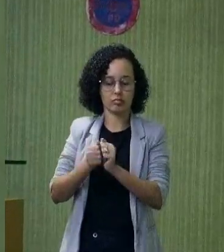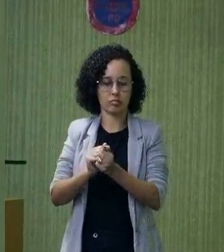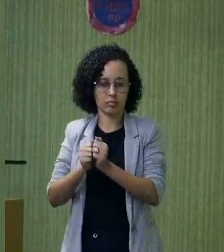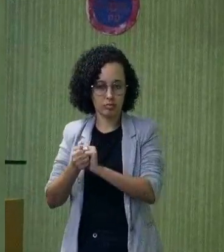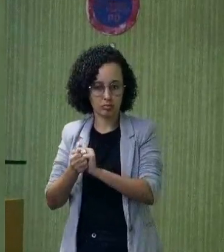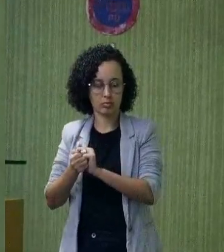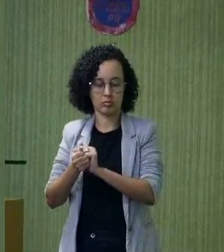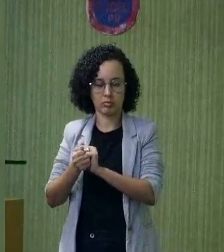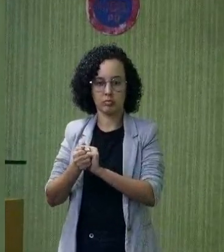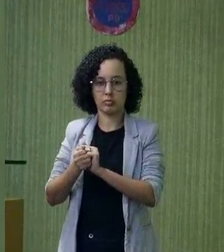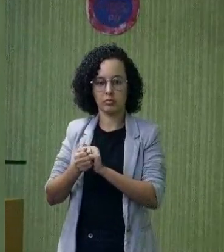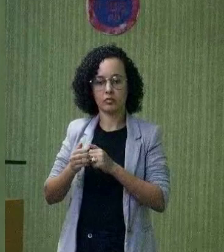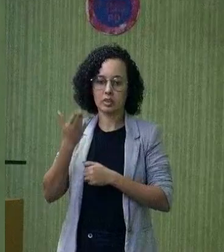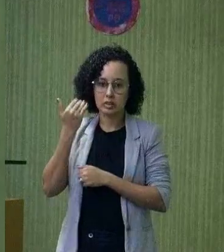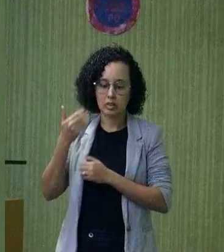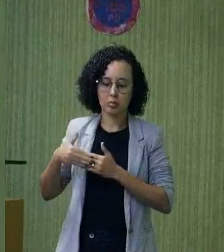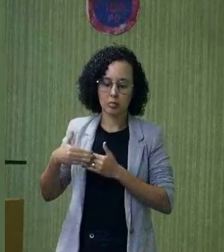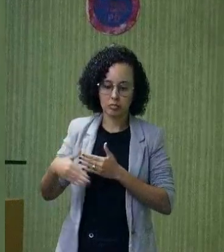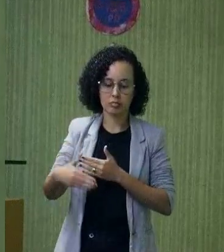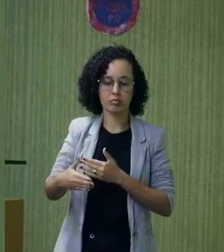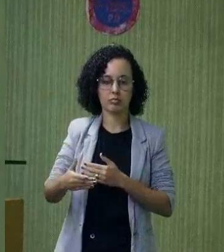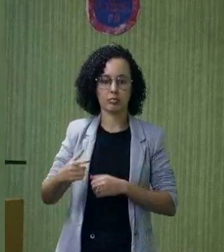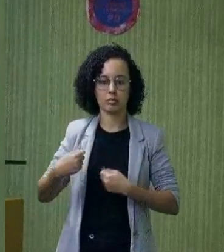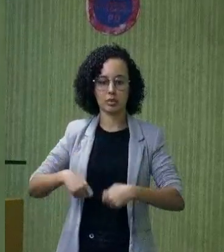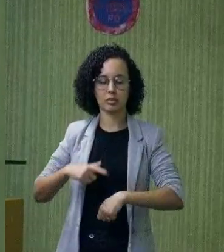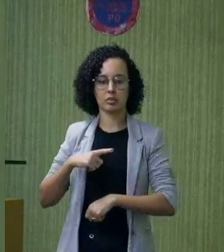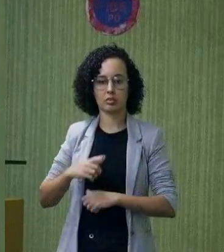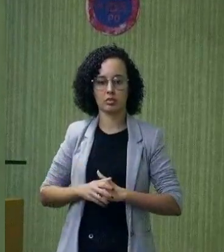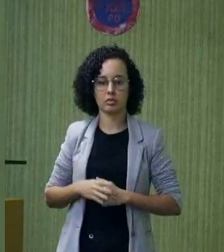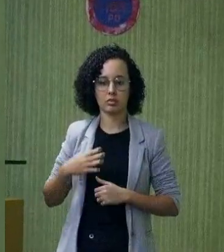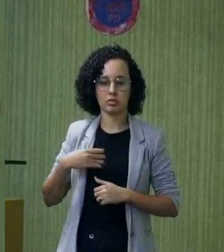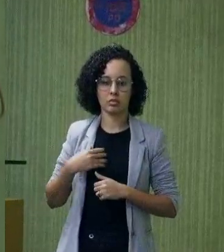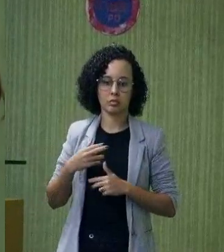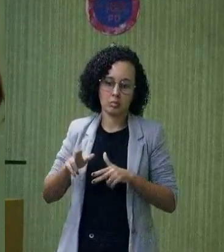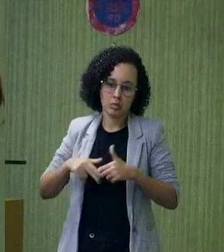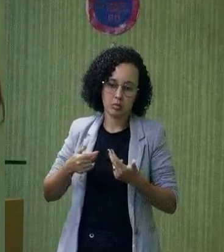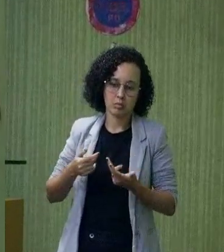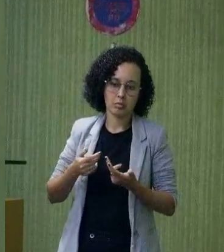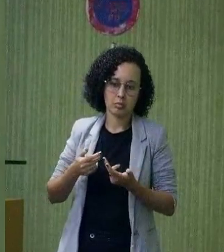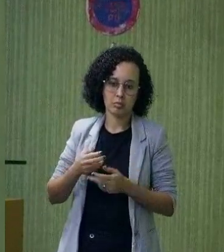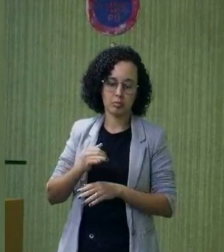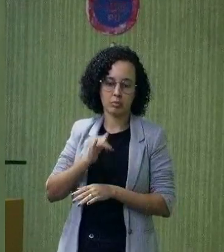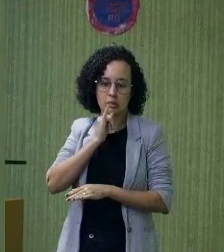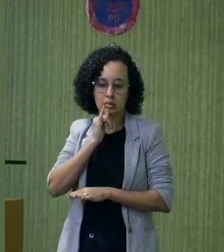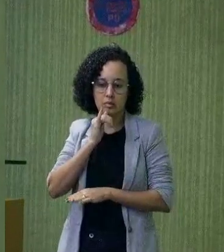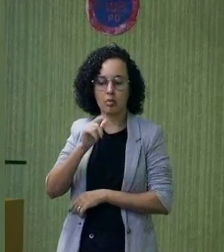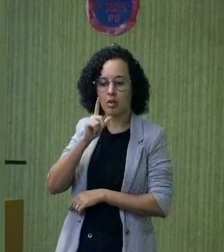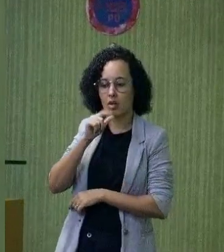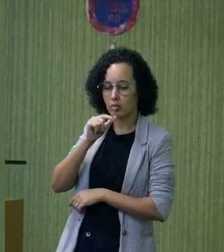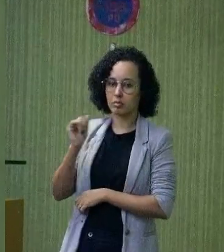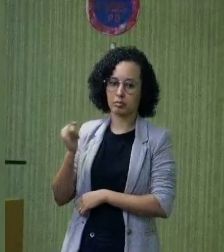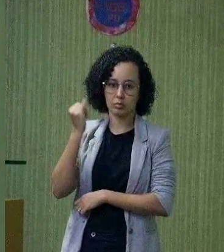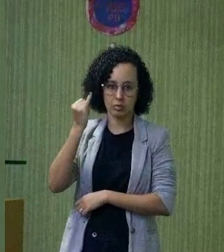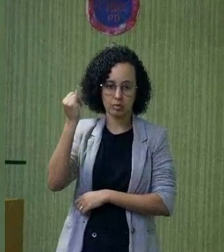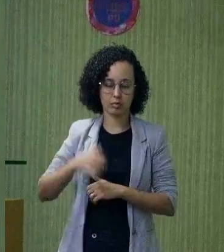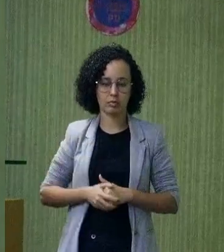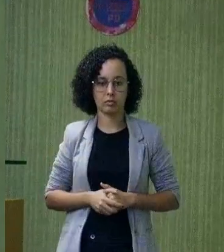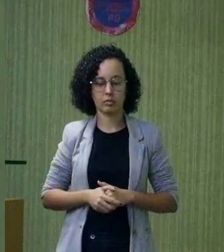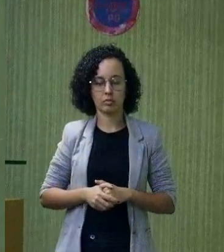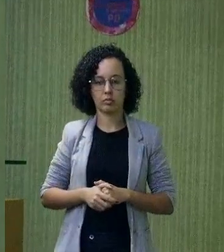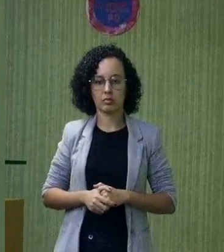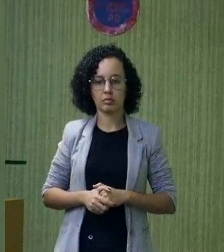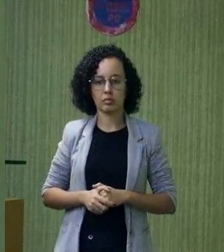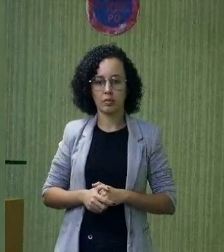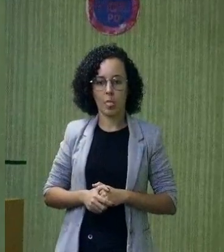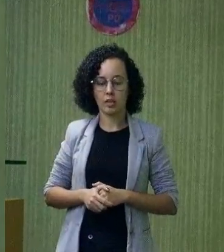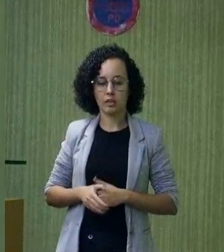necessárias né que a gente sabe que tem que ter como a questão da água que é importante compartilhamento de atuações úteis do aos